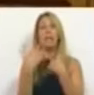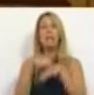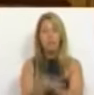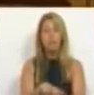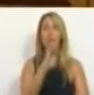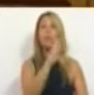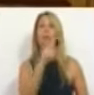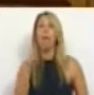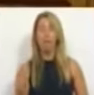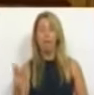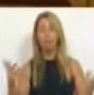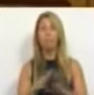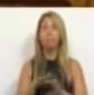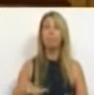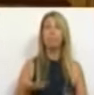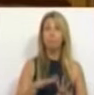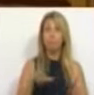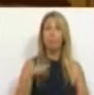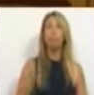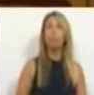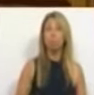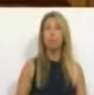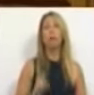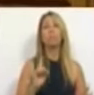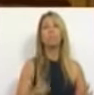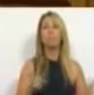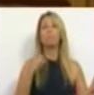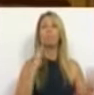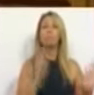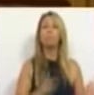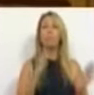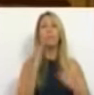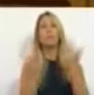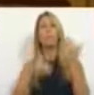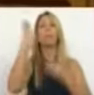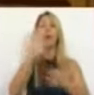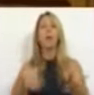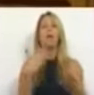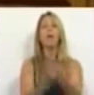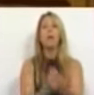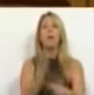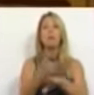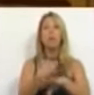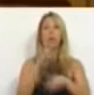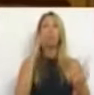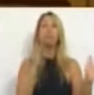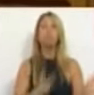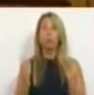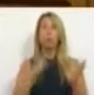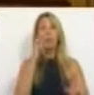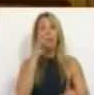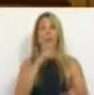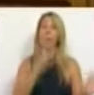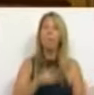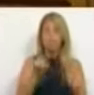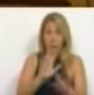As soluções para a situação de Portugal passam por produzir mais e por valorizar os setores produtivos e quem produz. Esta é a proposta